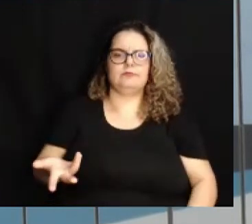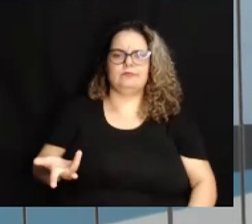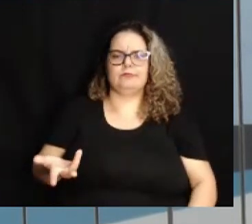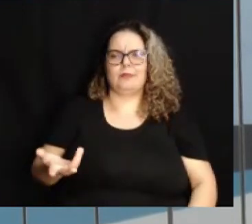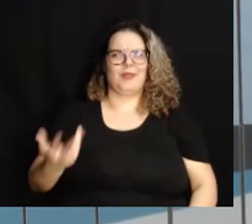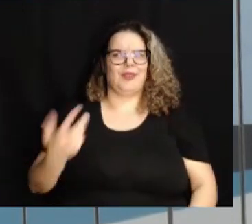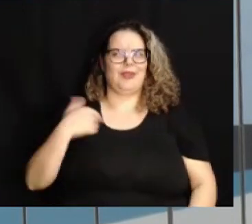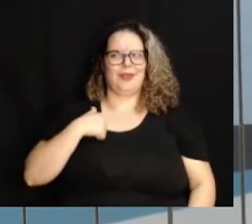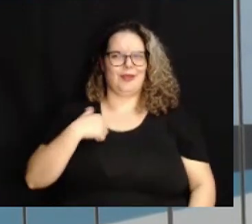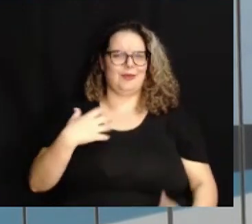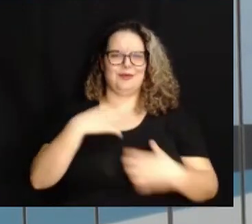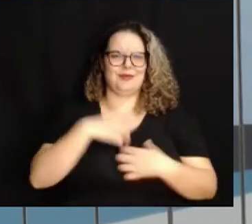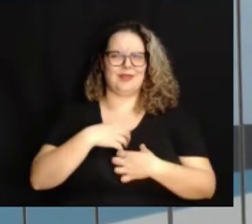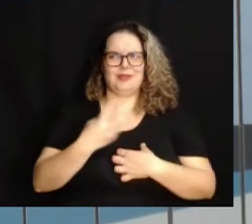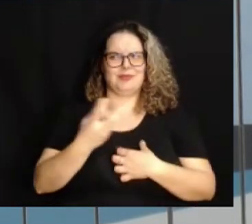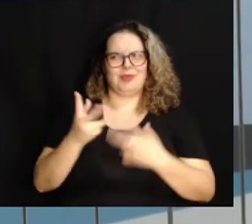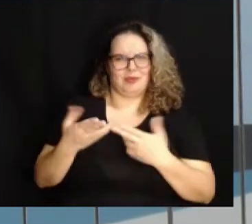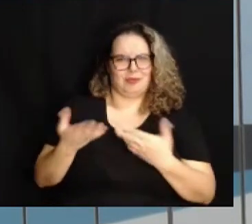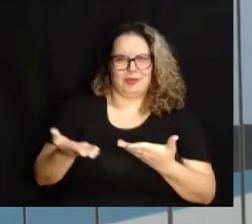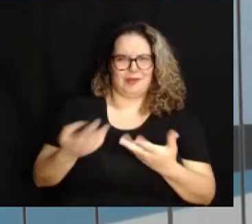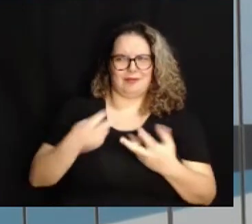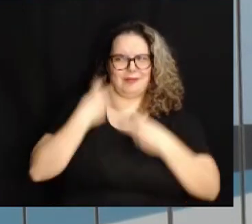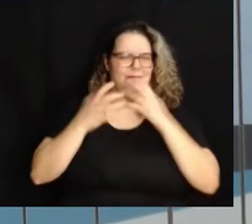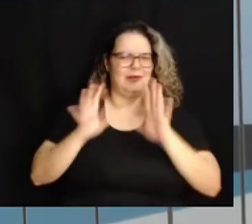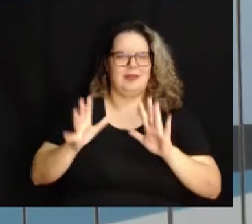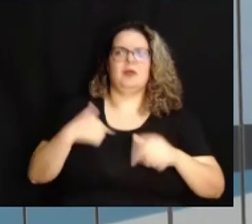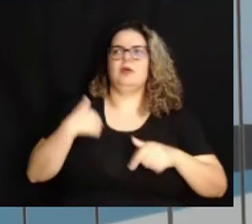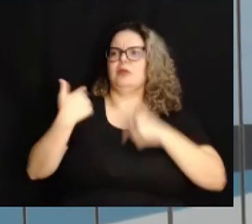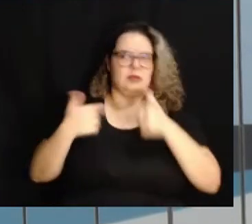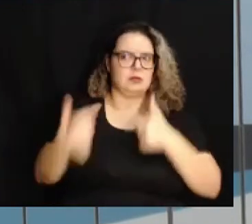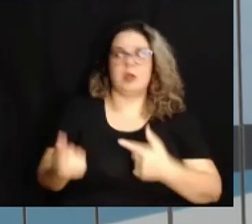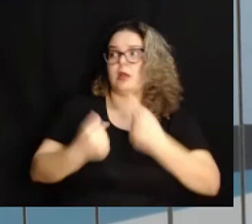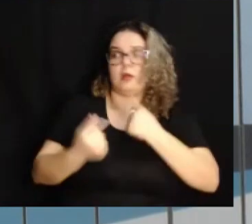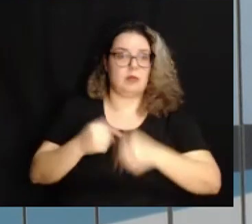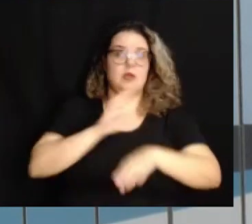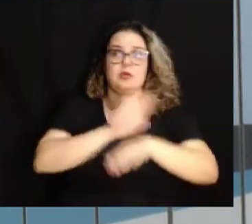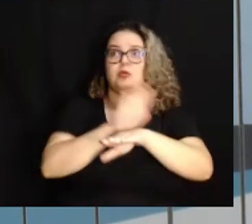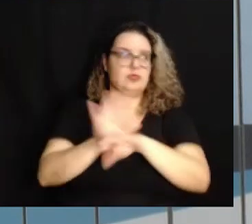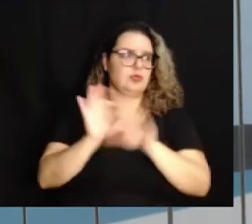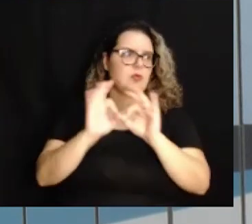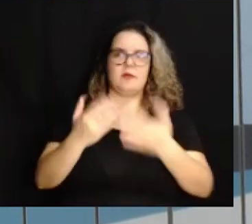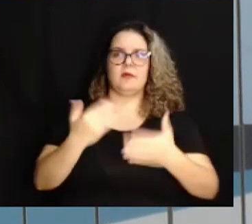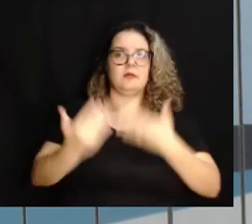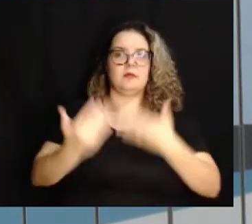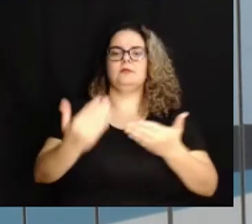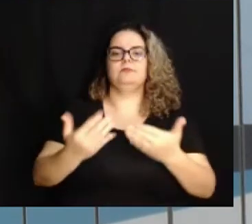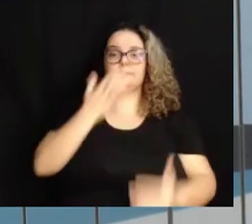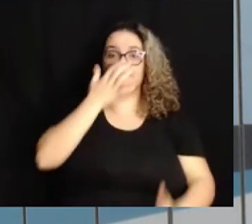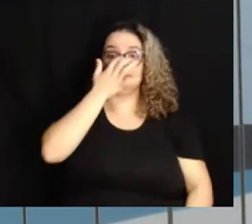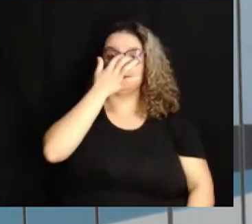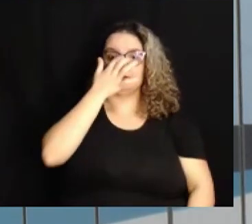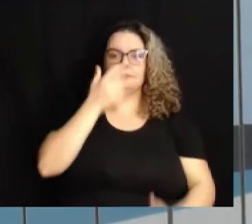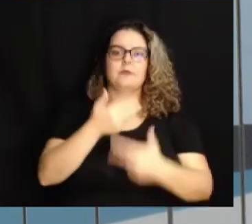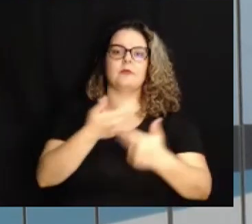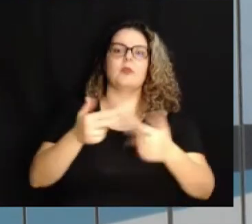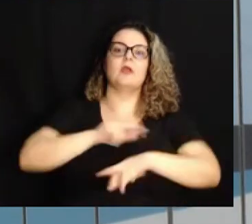desse, eu tenho que trabalhar, eu tenho que seguir, eu tenho que ganhar dinheiro, eu tenho que sustentar, eu tenho que fazer aquilo, sabe? Então aquilo são diversas realidades, né, mas eu me lembro, por exemplo,